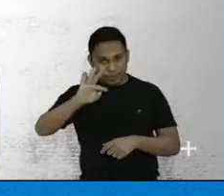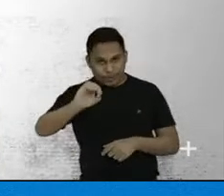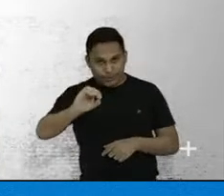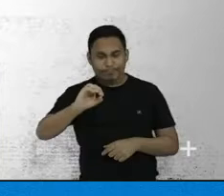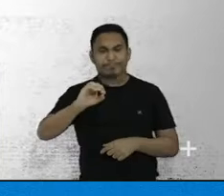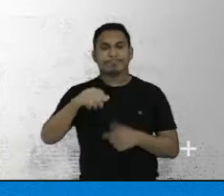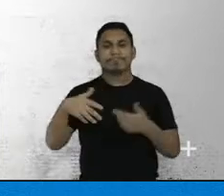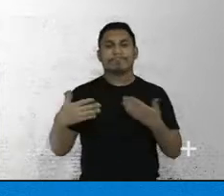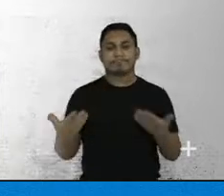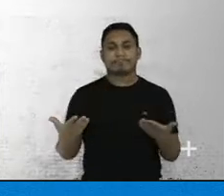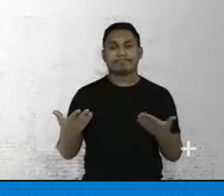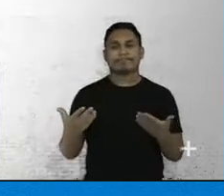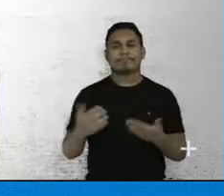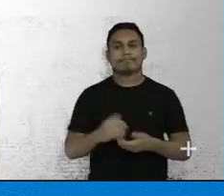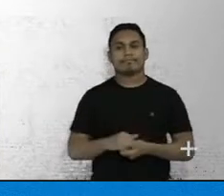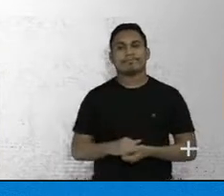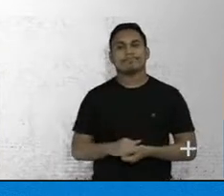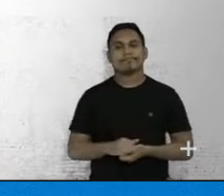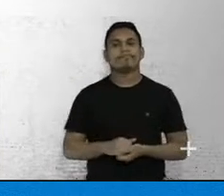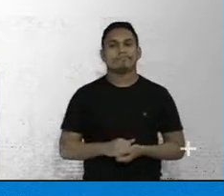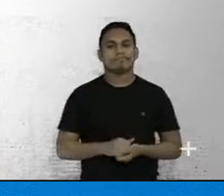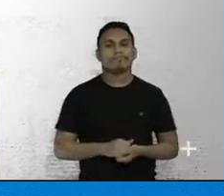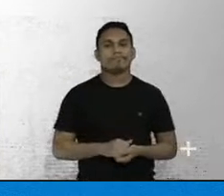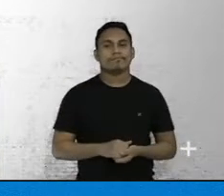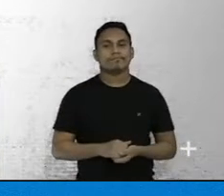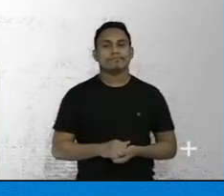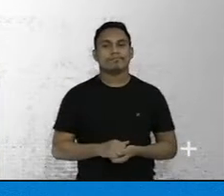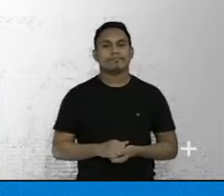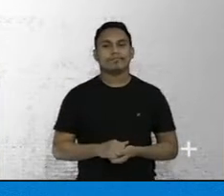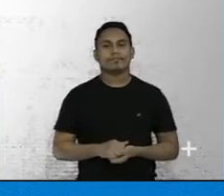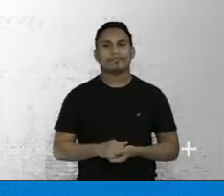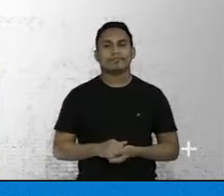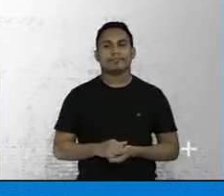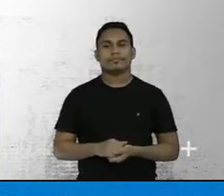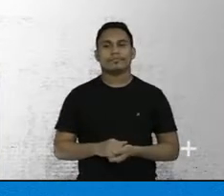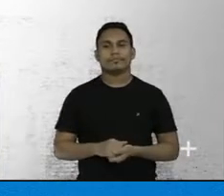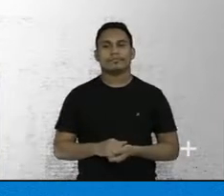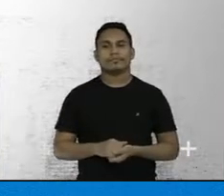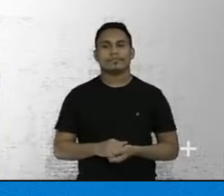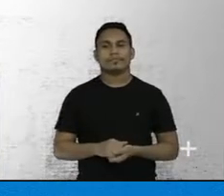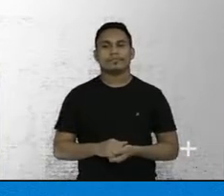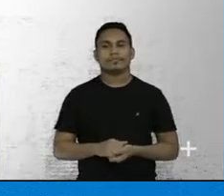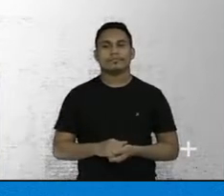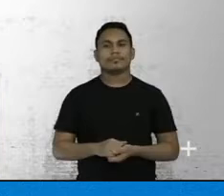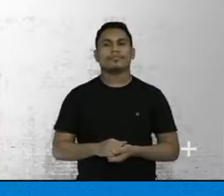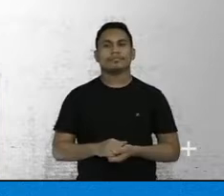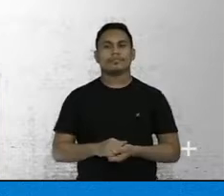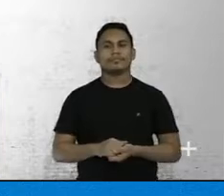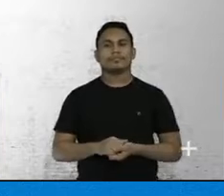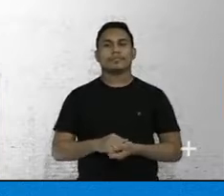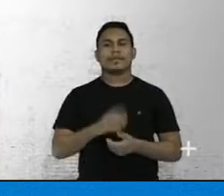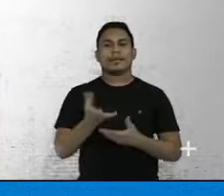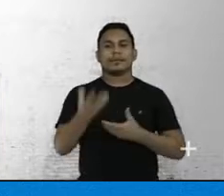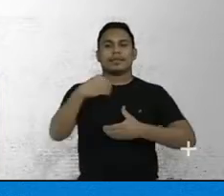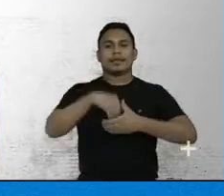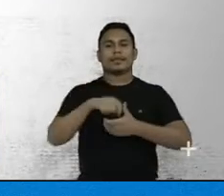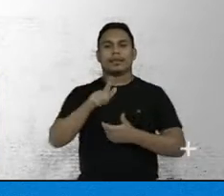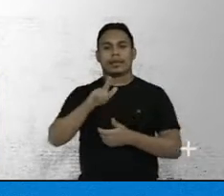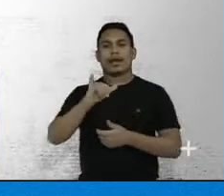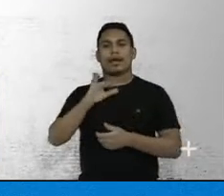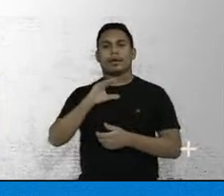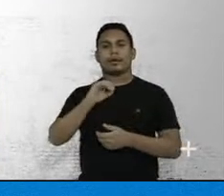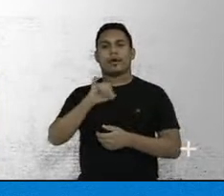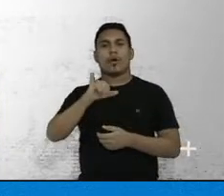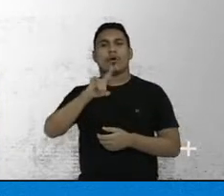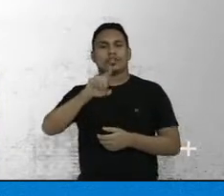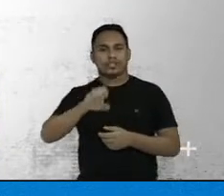se atentassem é a depressão, tá? Flutuações, e ela decorre de flutuações hormonais e da